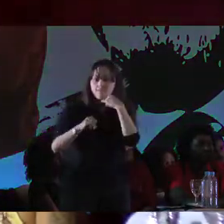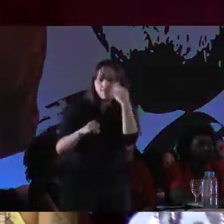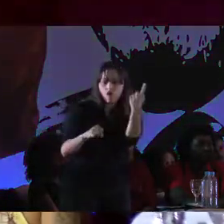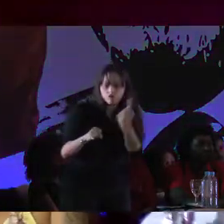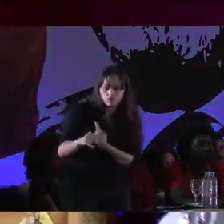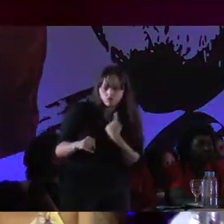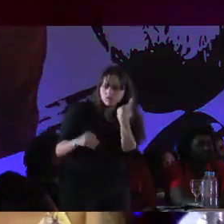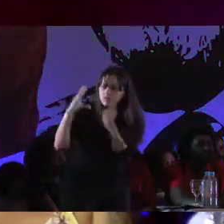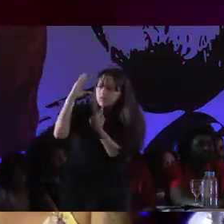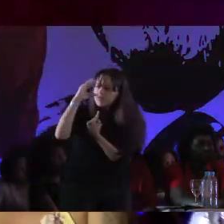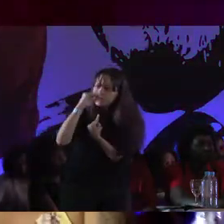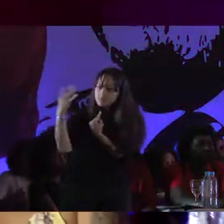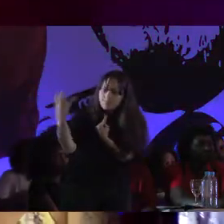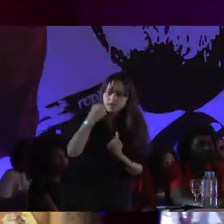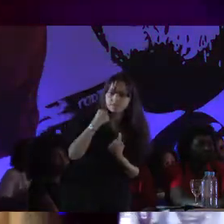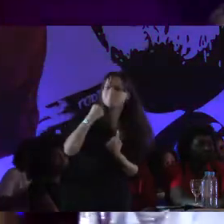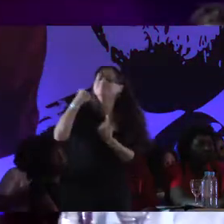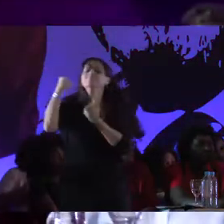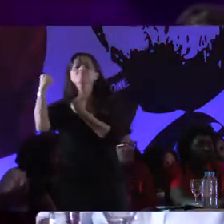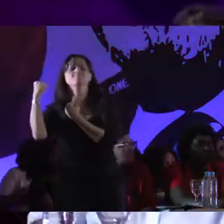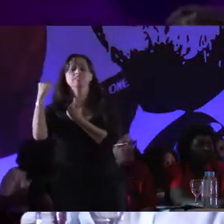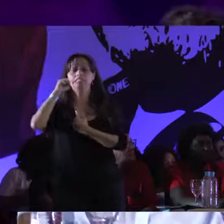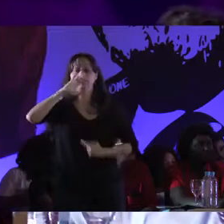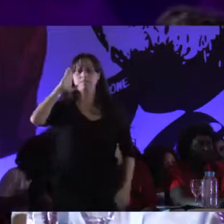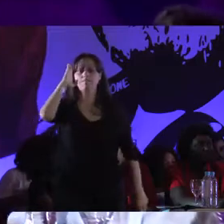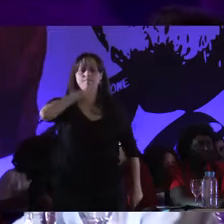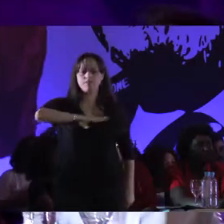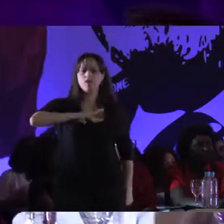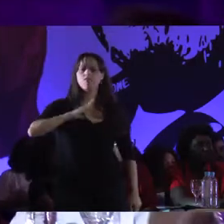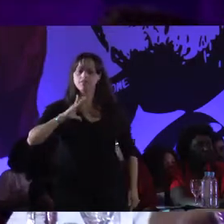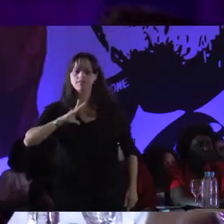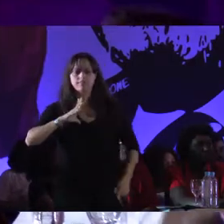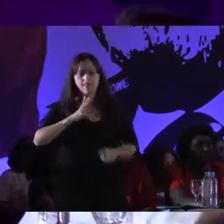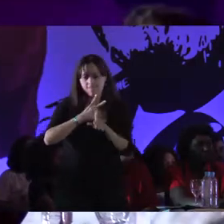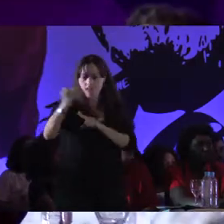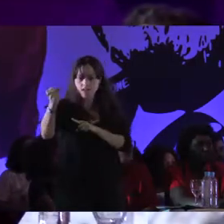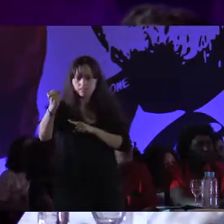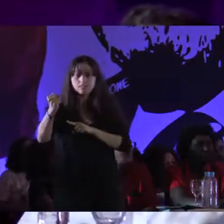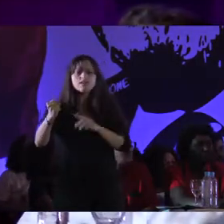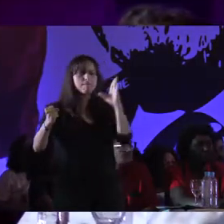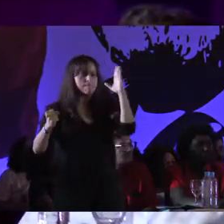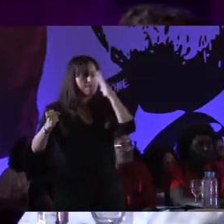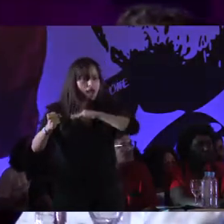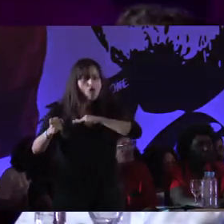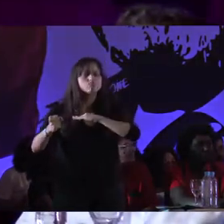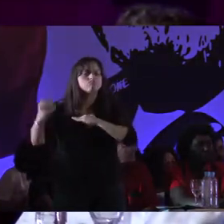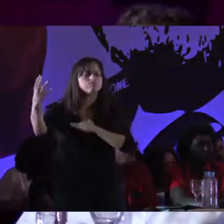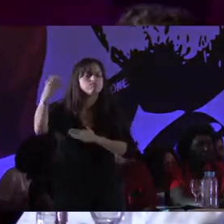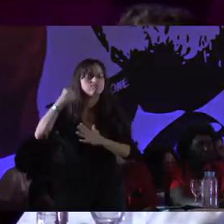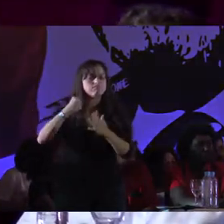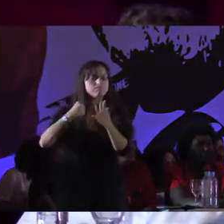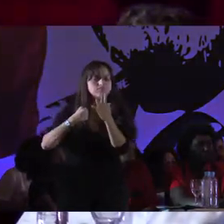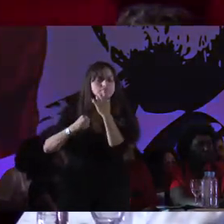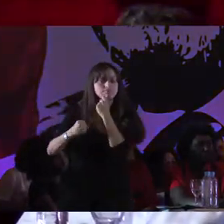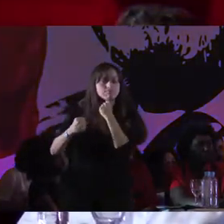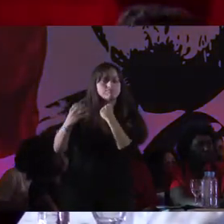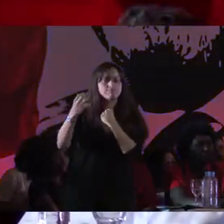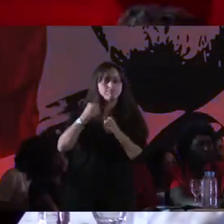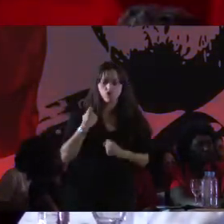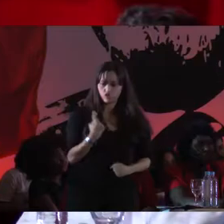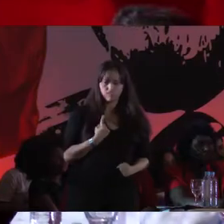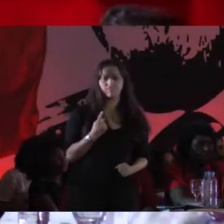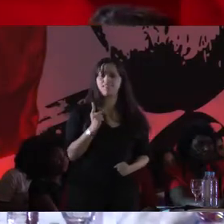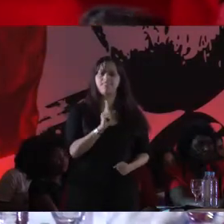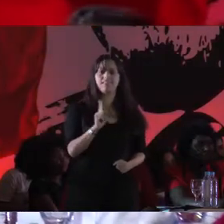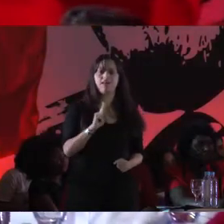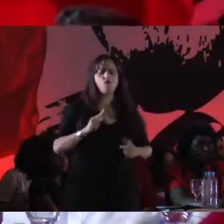em noite sem lua. Sei que a maldade é veloz, o mal também não recua, mas não estamos a sós,